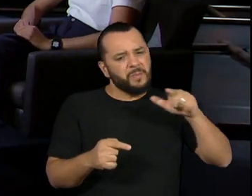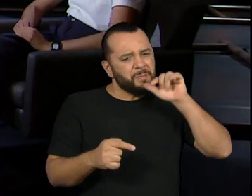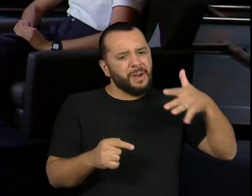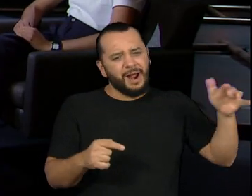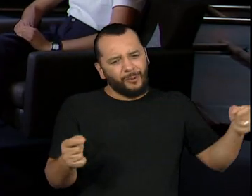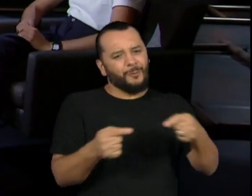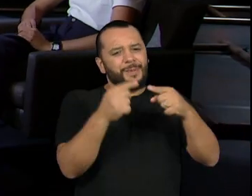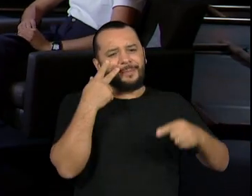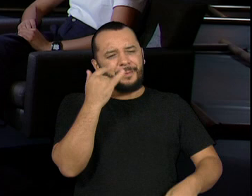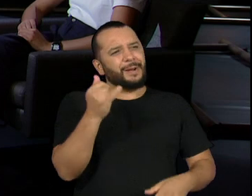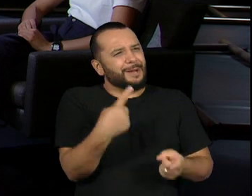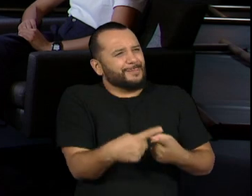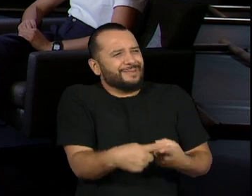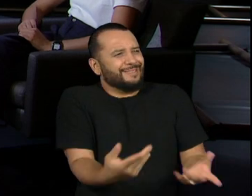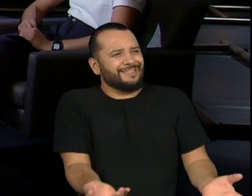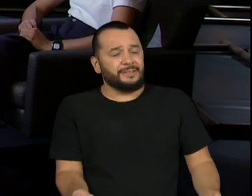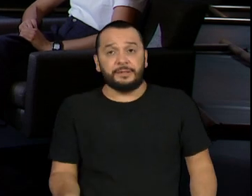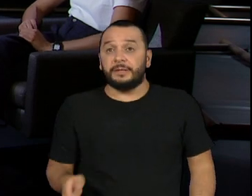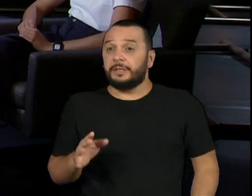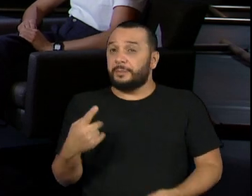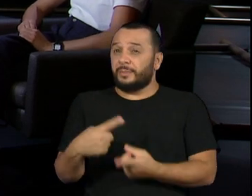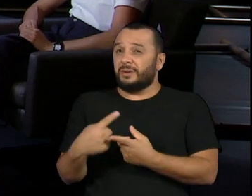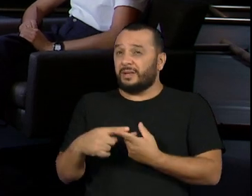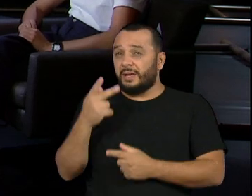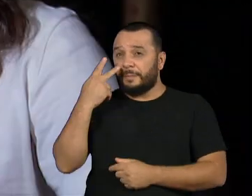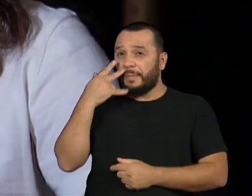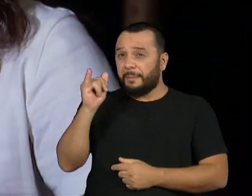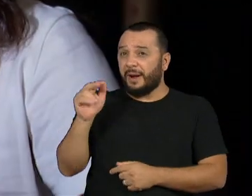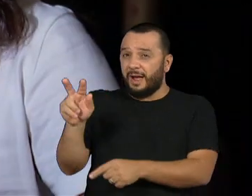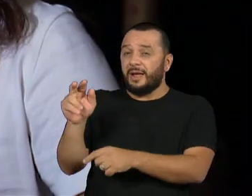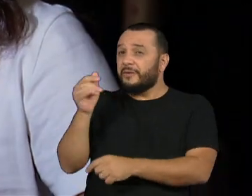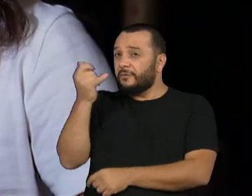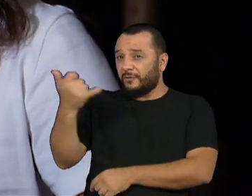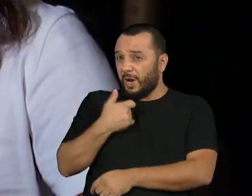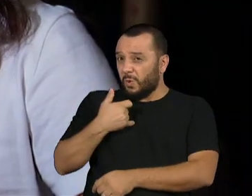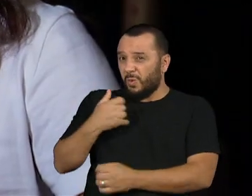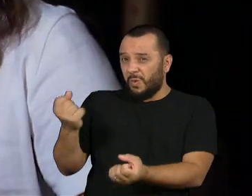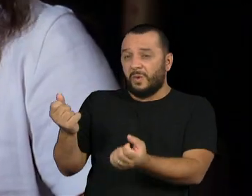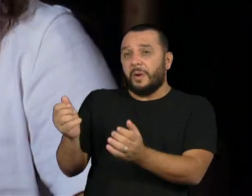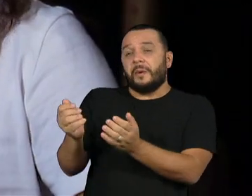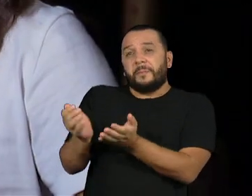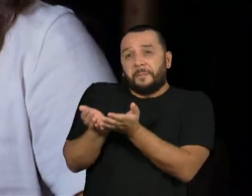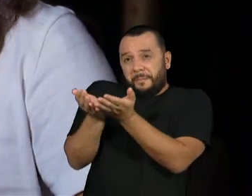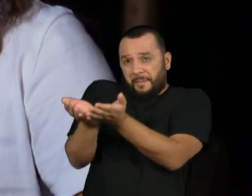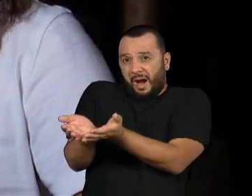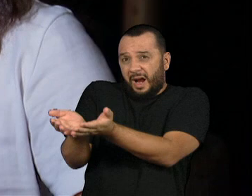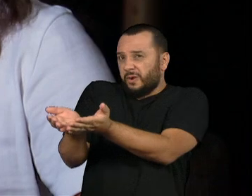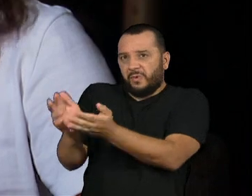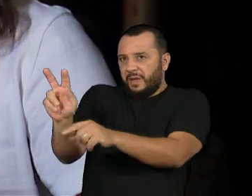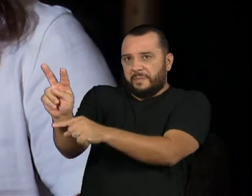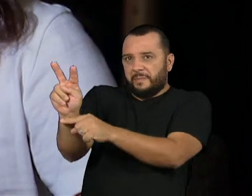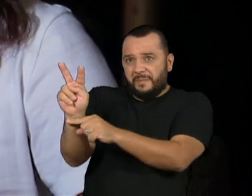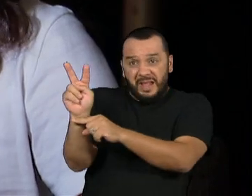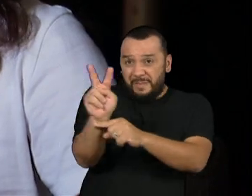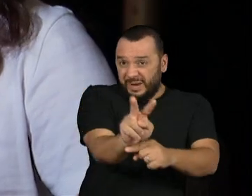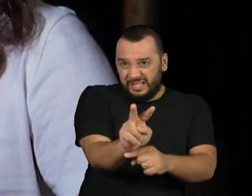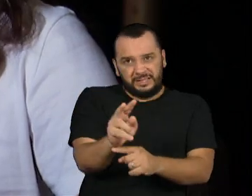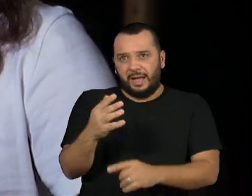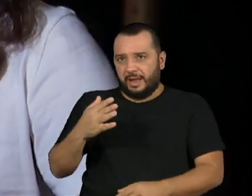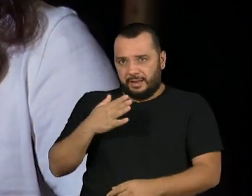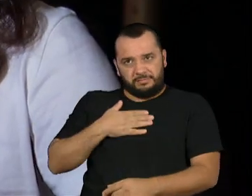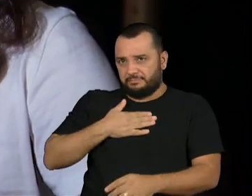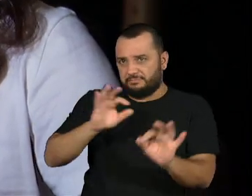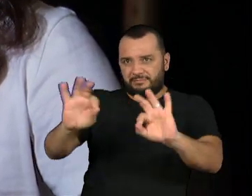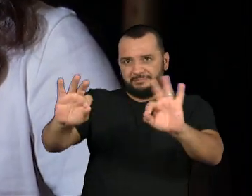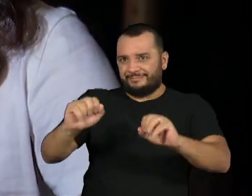pai disse que não me emprestaria o seu barco, Sim. Quando ele muitas vezes recusou a me ensinar a